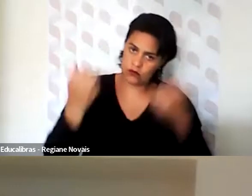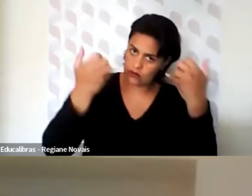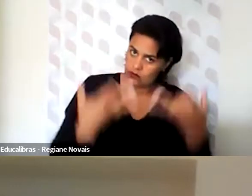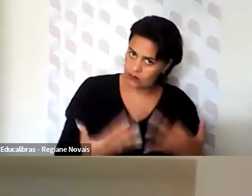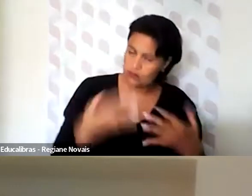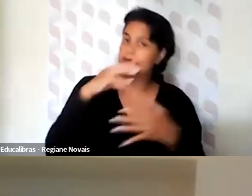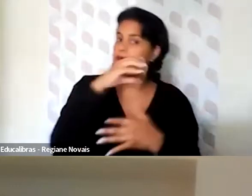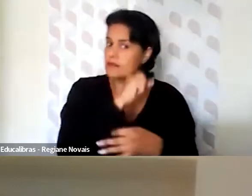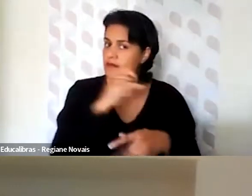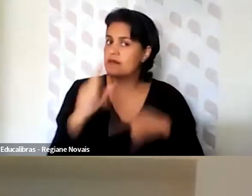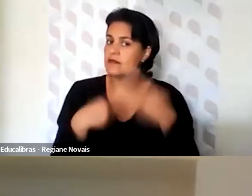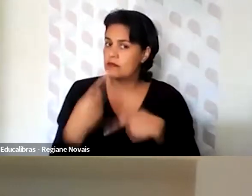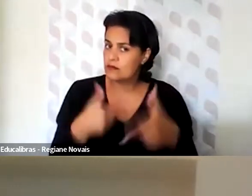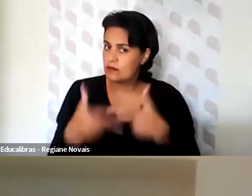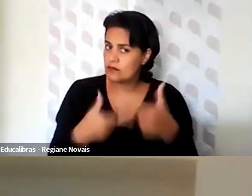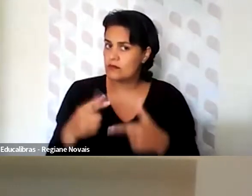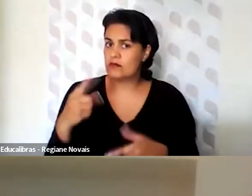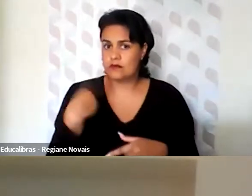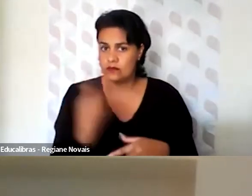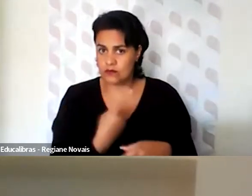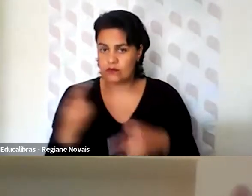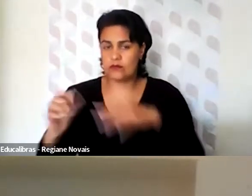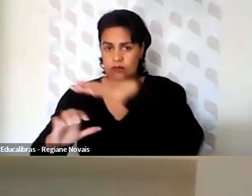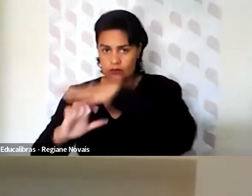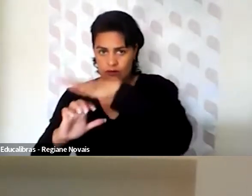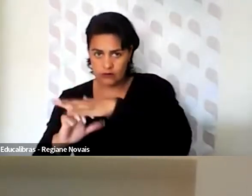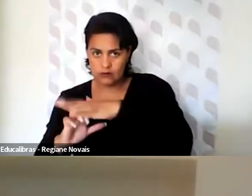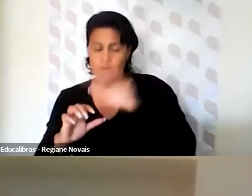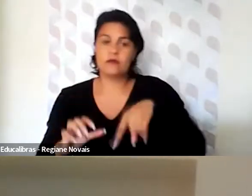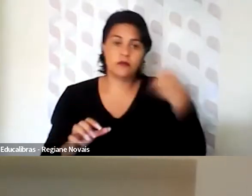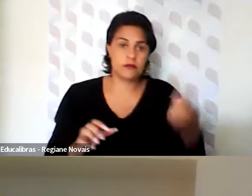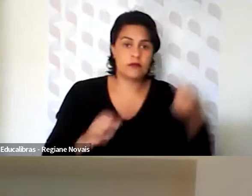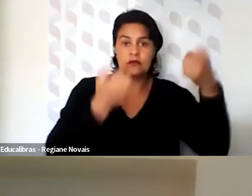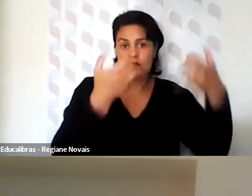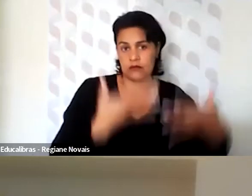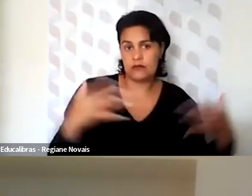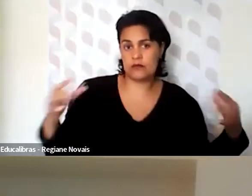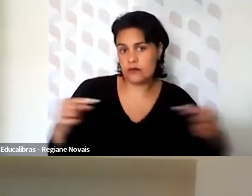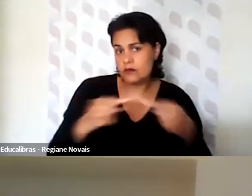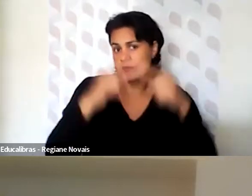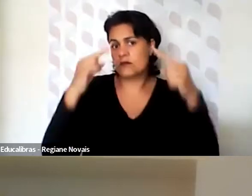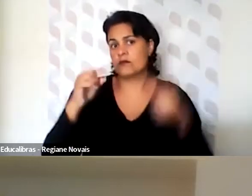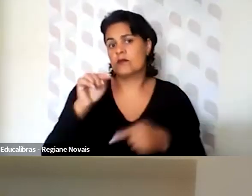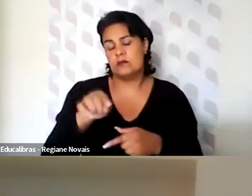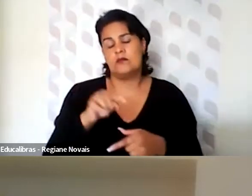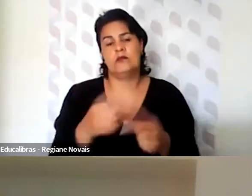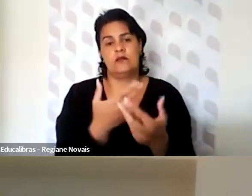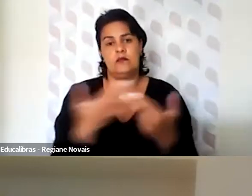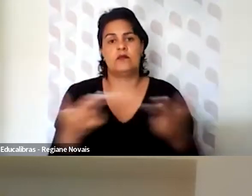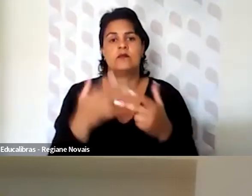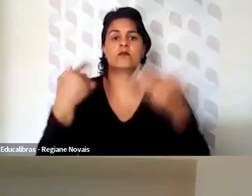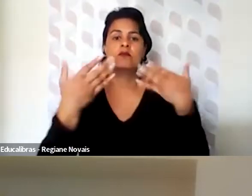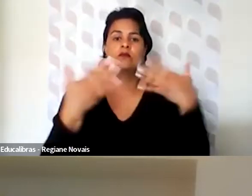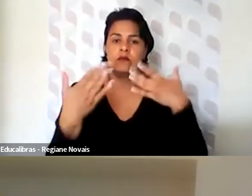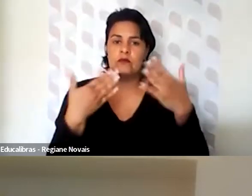que nós desenvolvemos da perspectiva empresarial e depois fazer uma conexão dessa perspectiva com as discussões que estão girando hoje